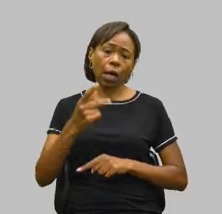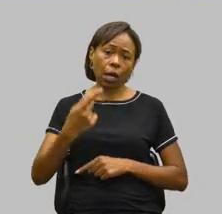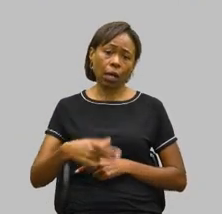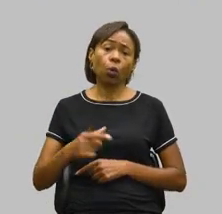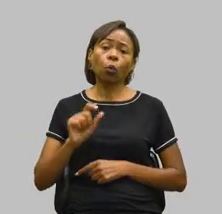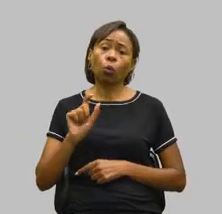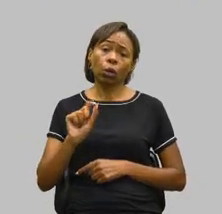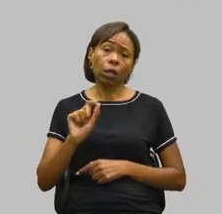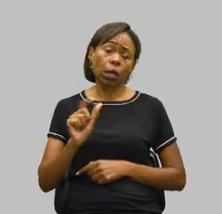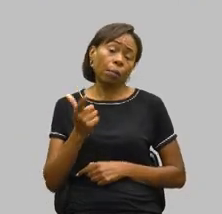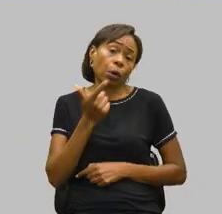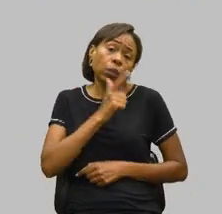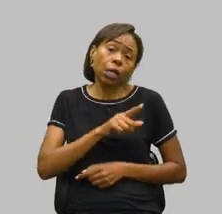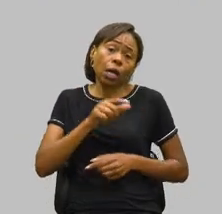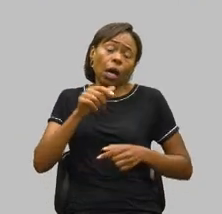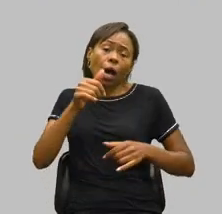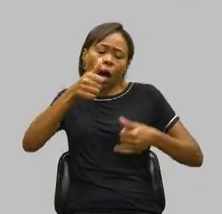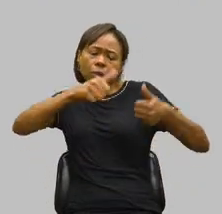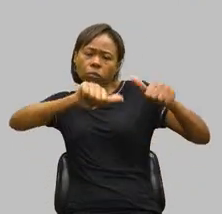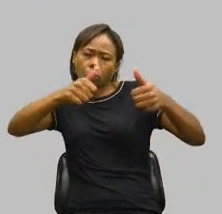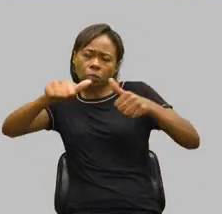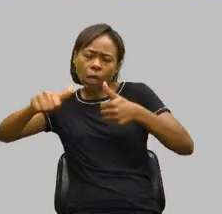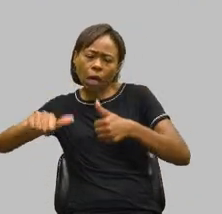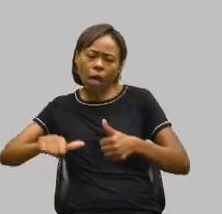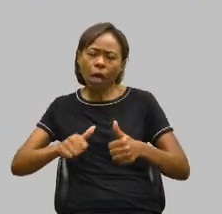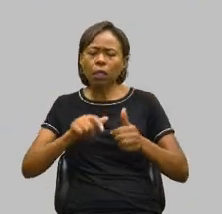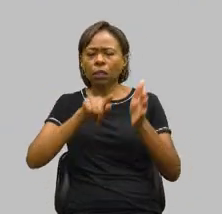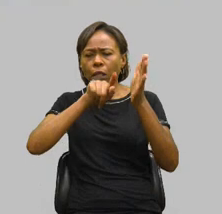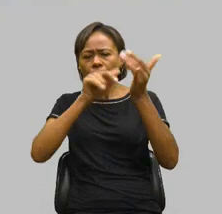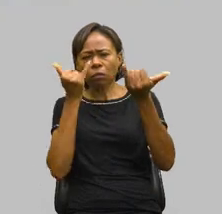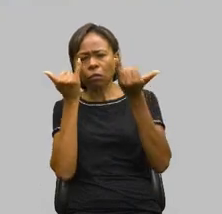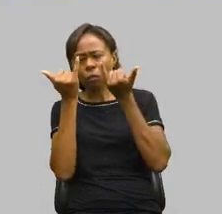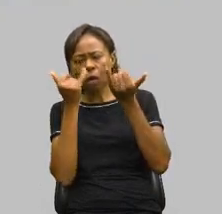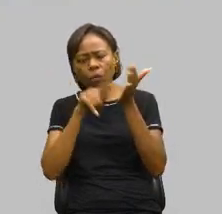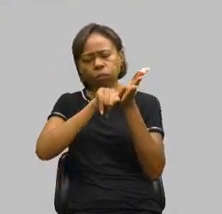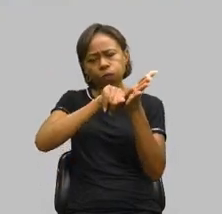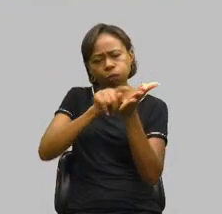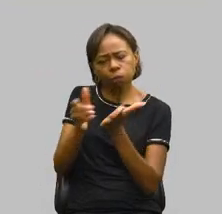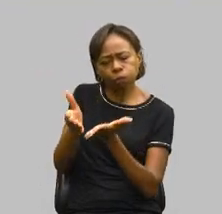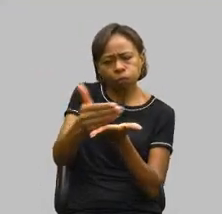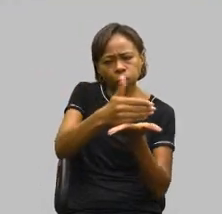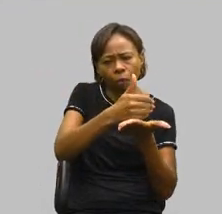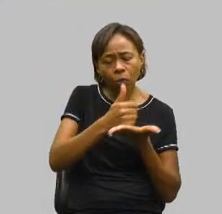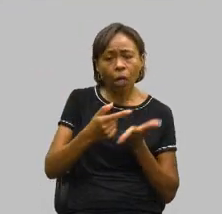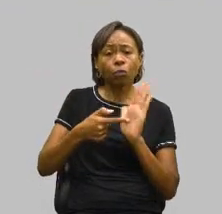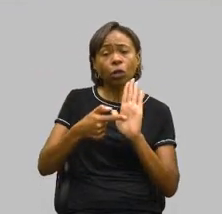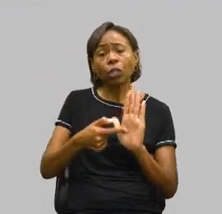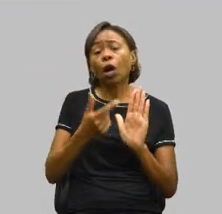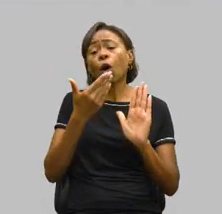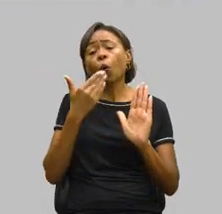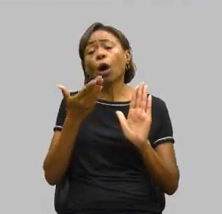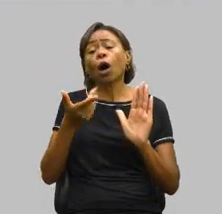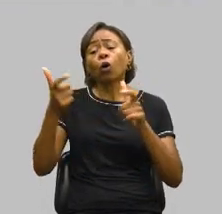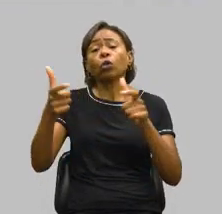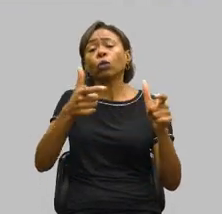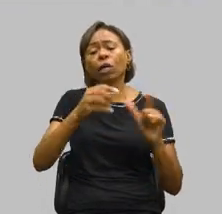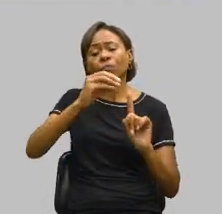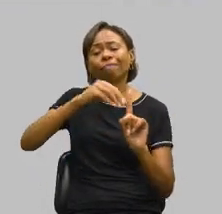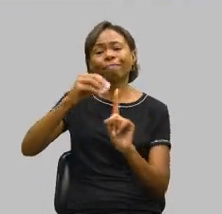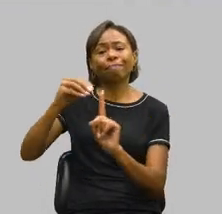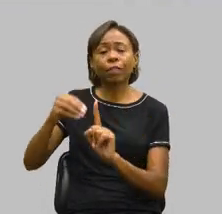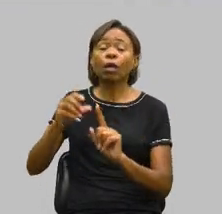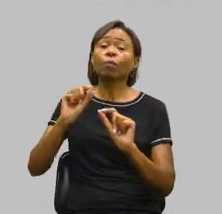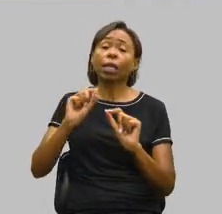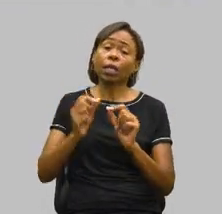para poder trazer a análise desses dados e qual que é realmente a situação de vulnerabilidade de cada comunidade para que a política pública ela pode ser